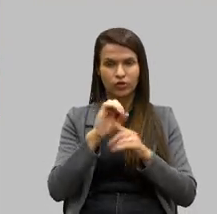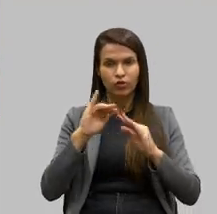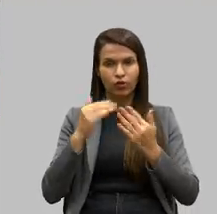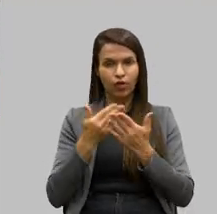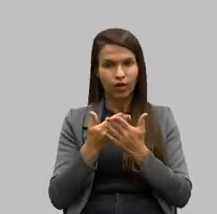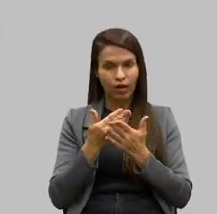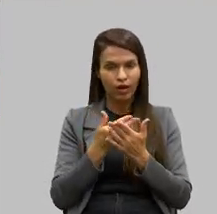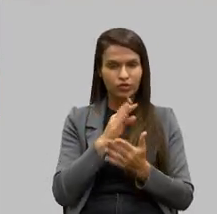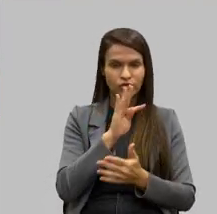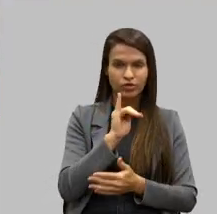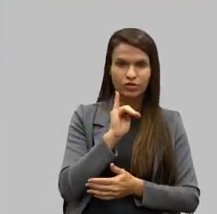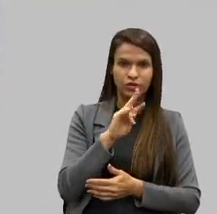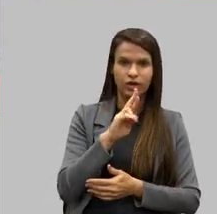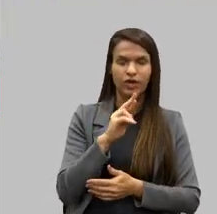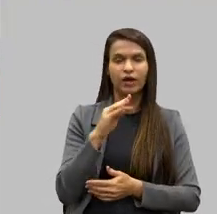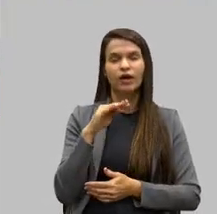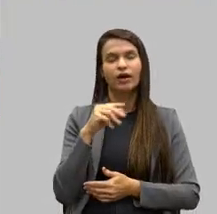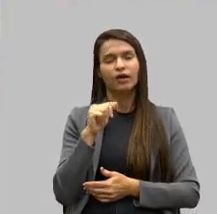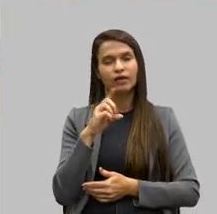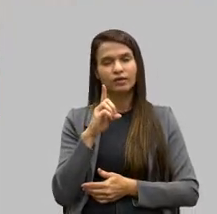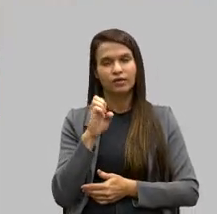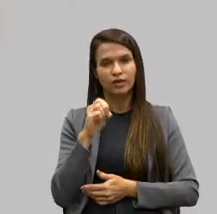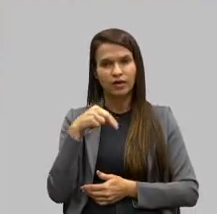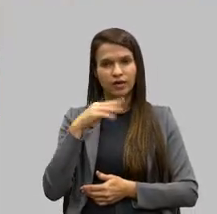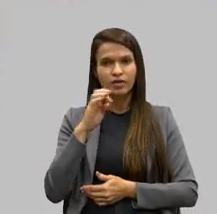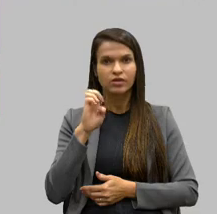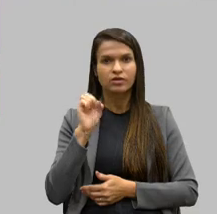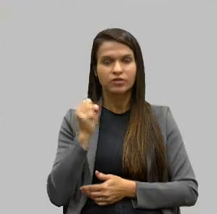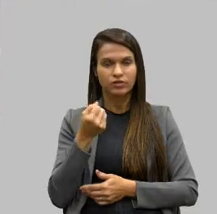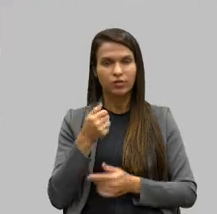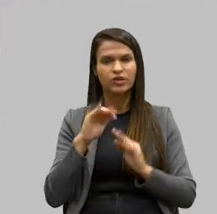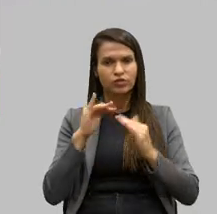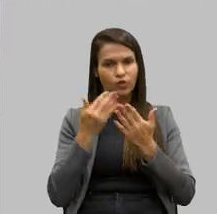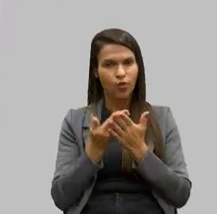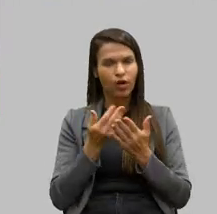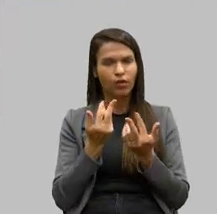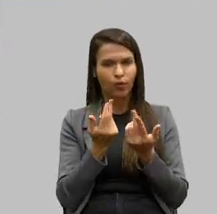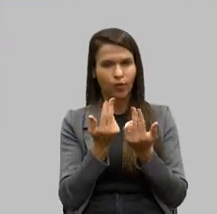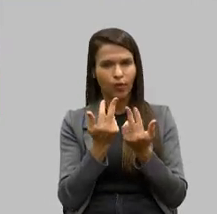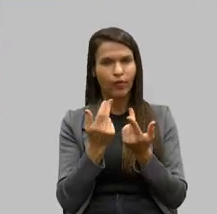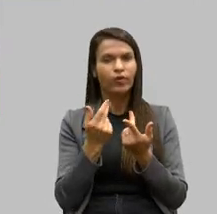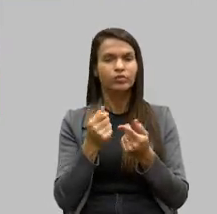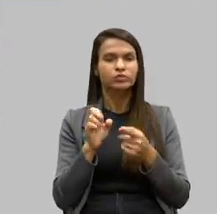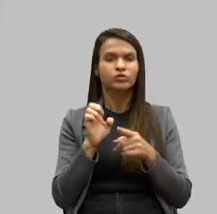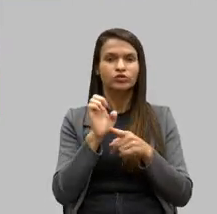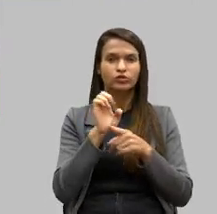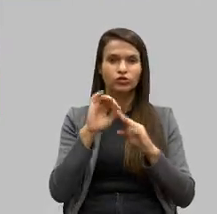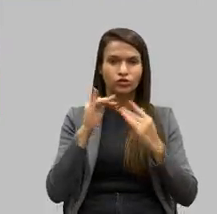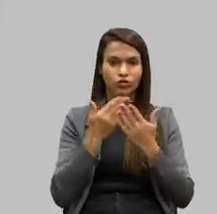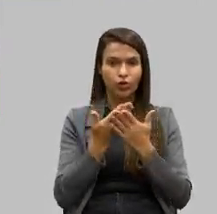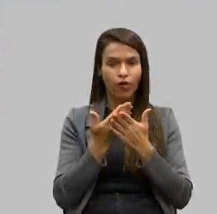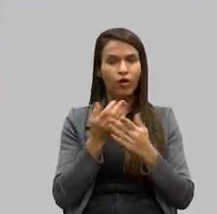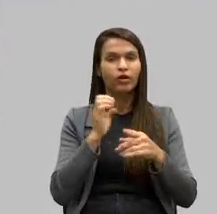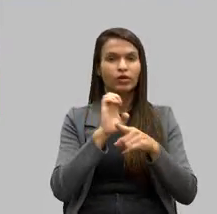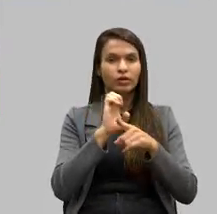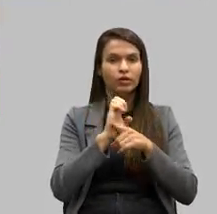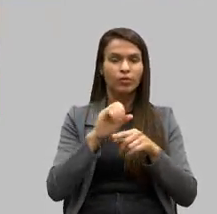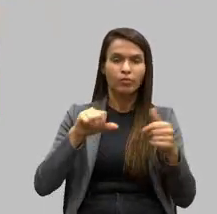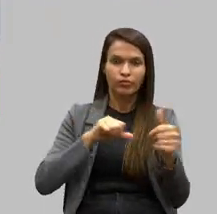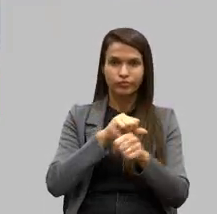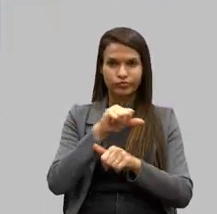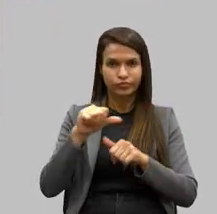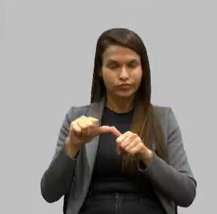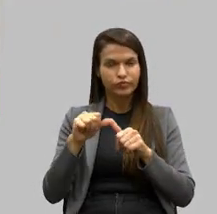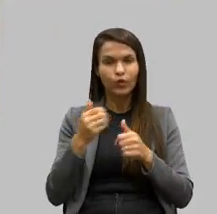tiradentes, ou seja, uma escola hoje que funciona como escola estadual, transformar essa escola estadual em escola tiradentes,